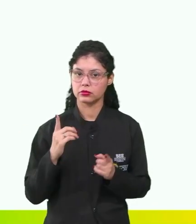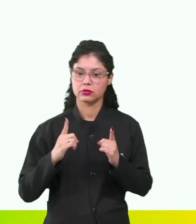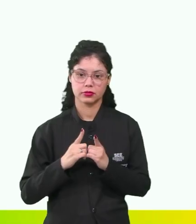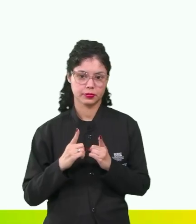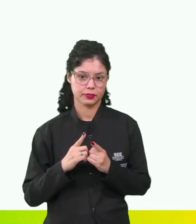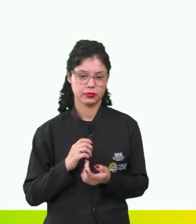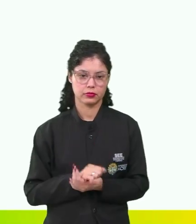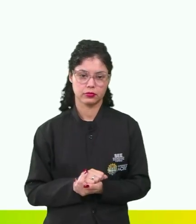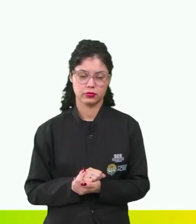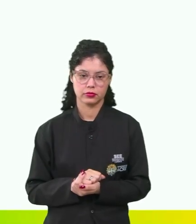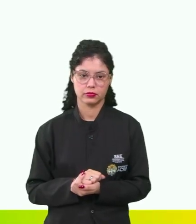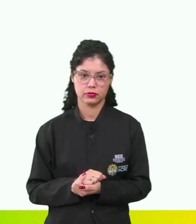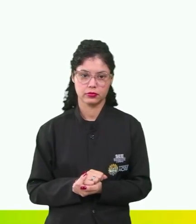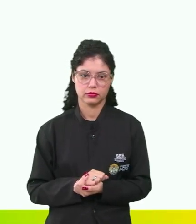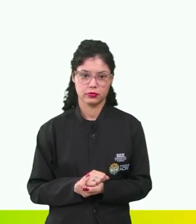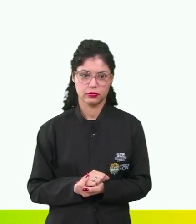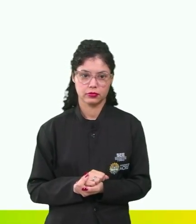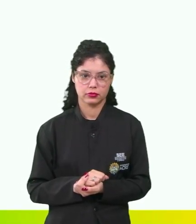bens e serviços.